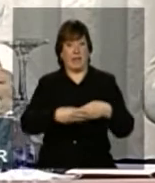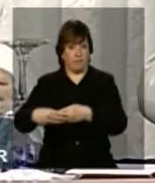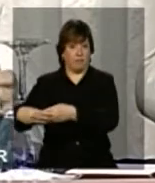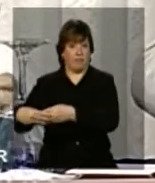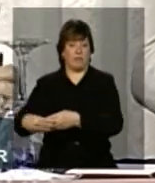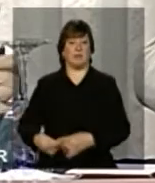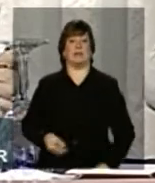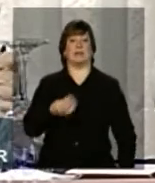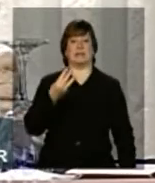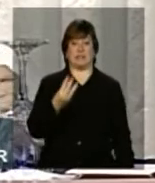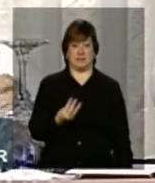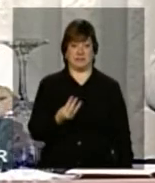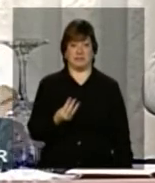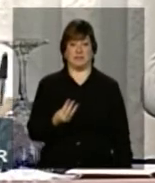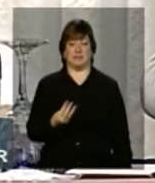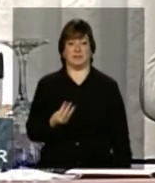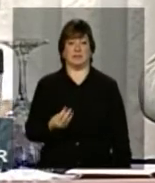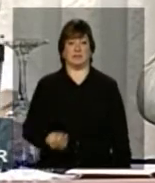três